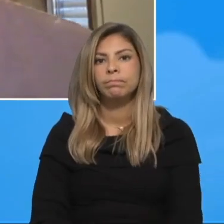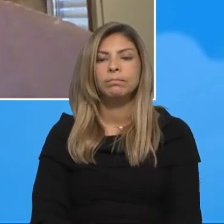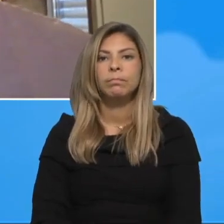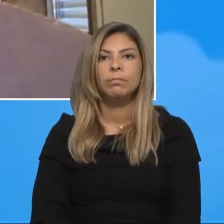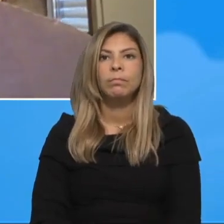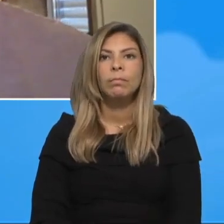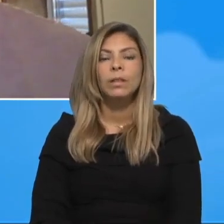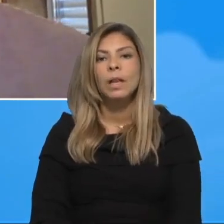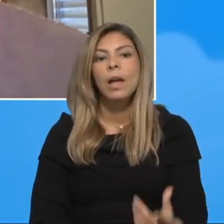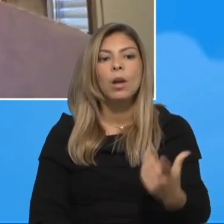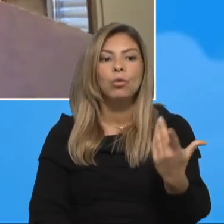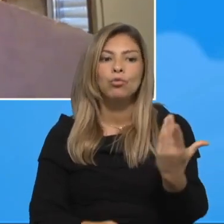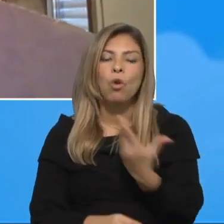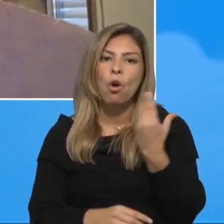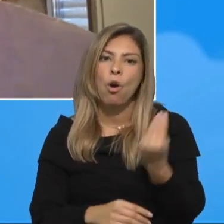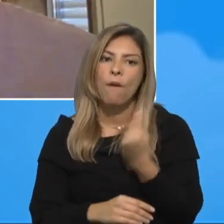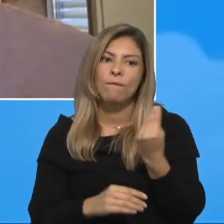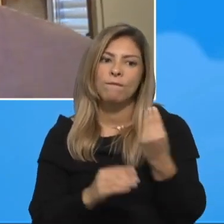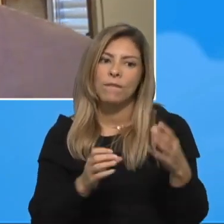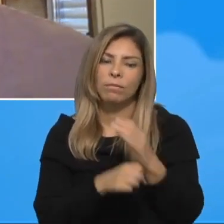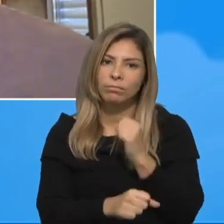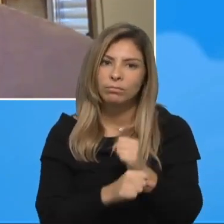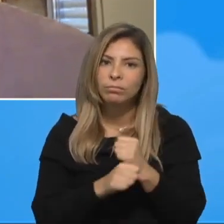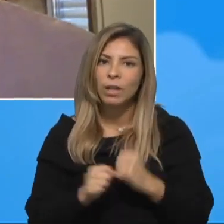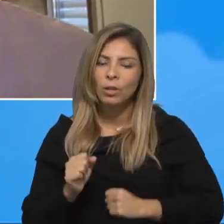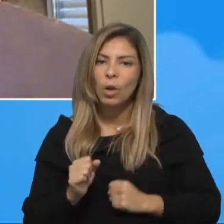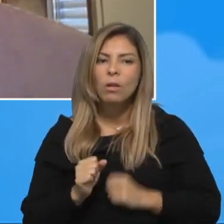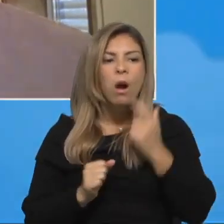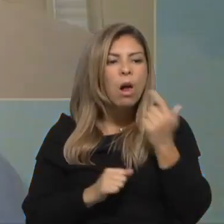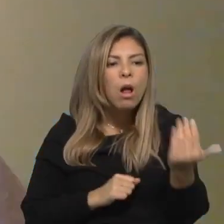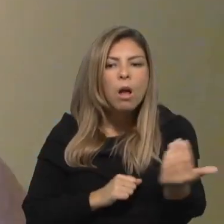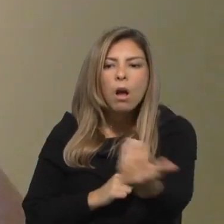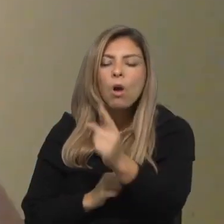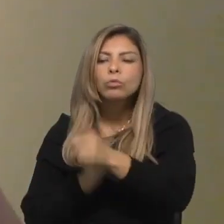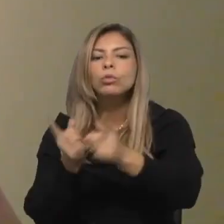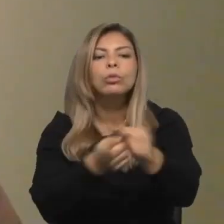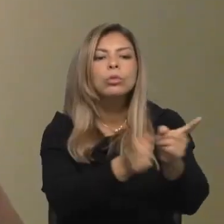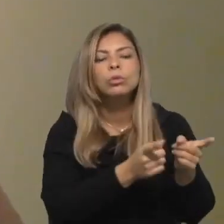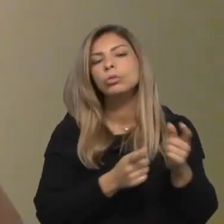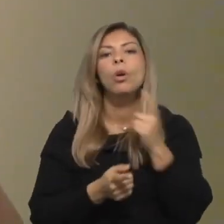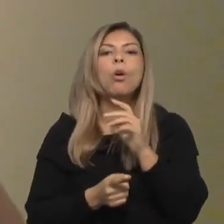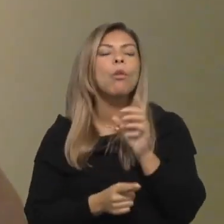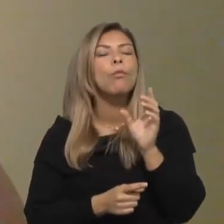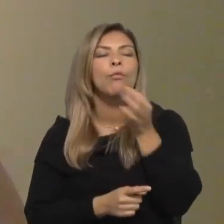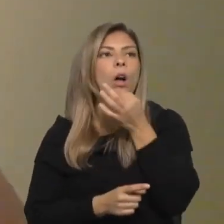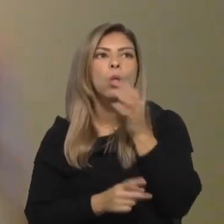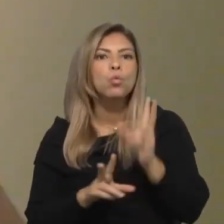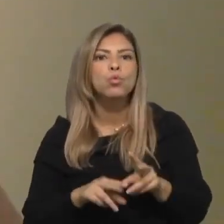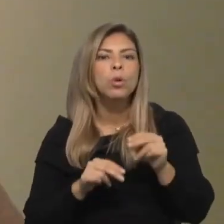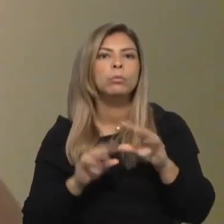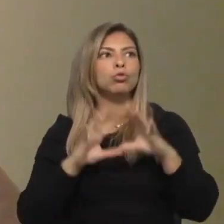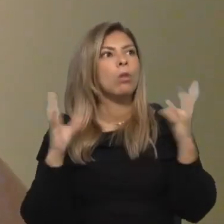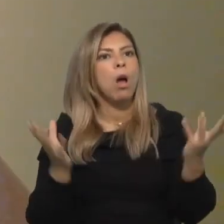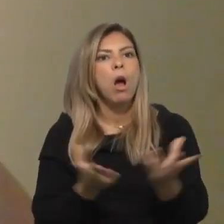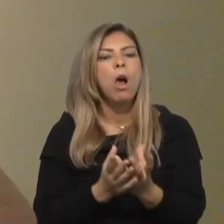da Juventude Operária Católica passou sempre pela realidade própria dos jovens, ou seja, nós nunca falámos sobre temas abrangentes ou